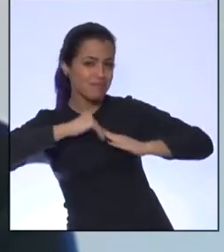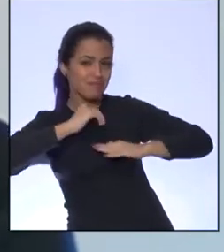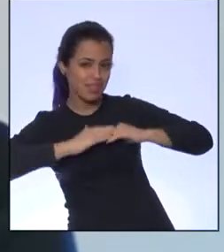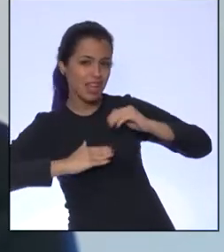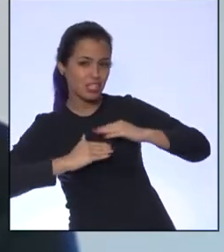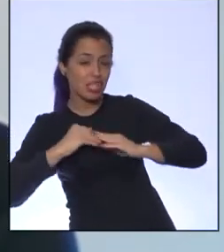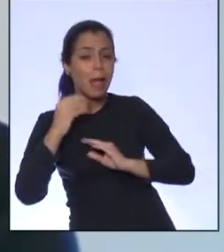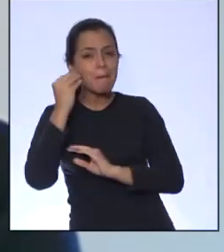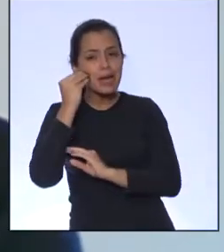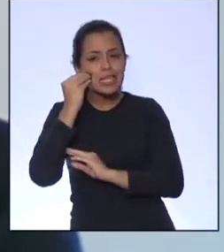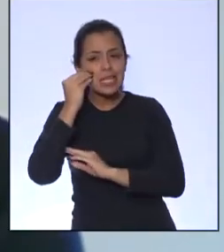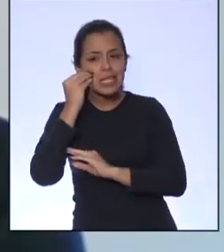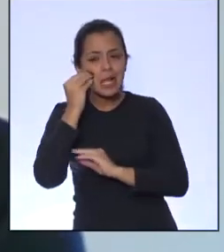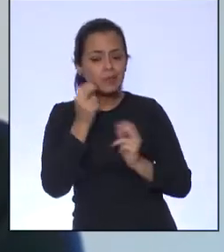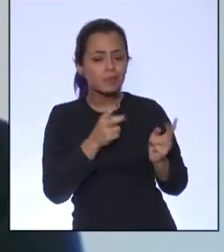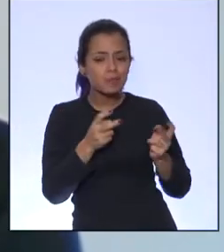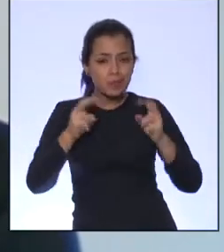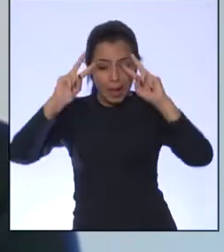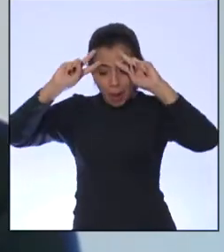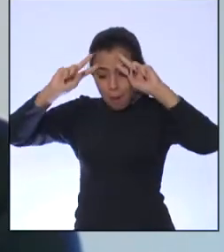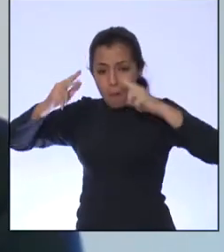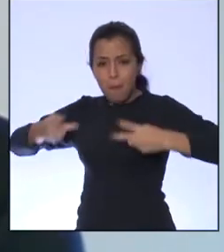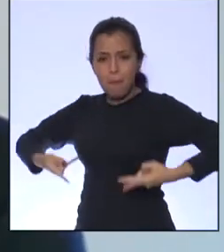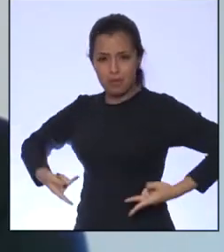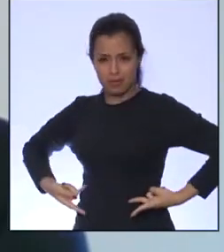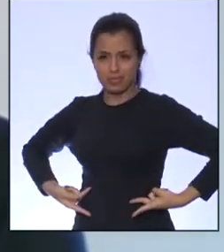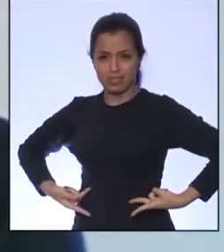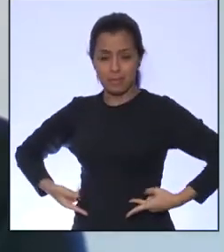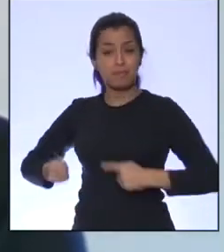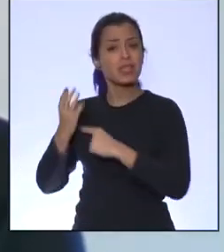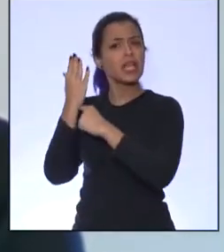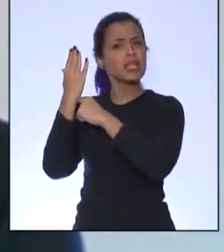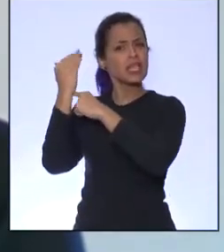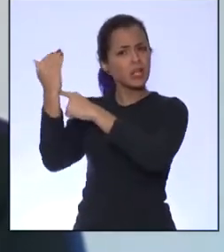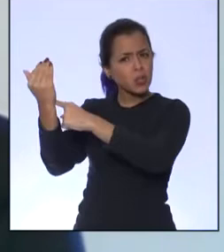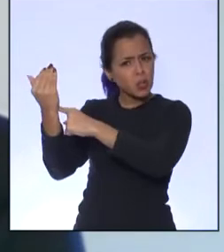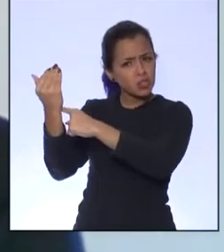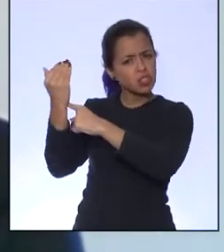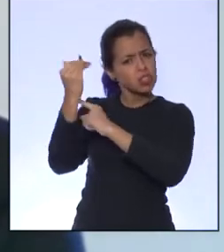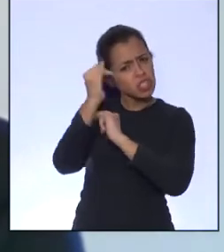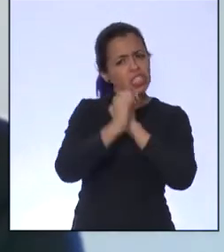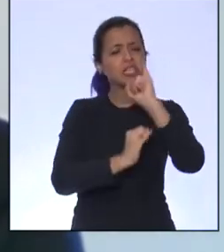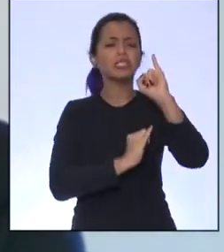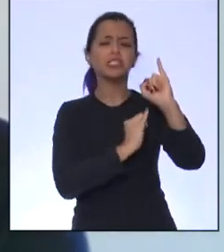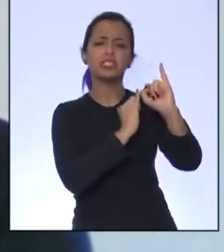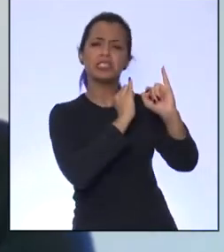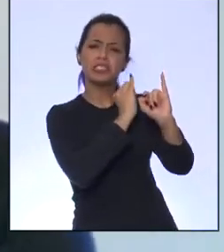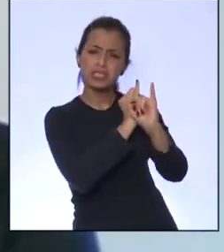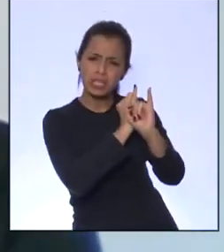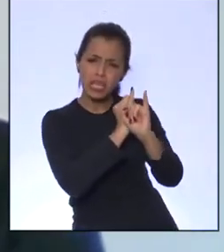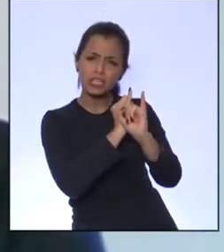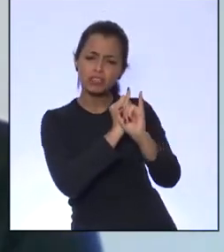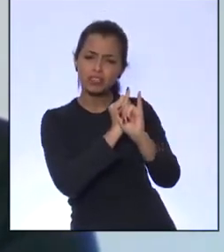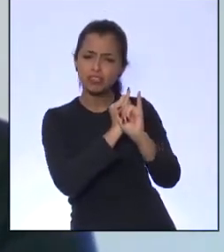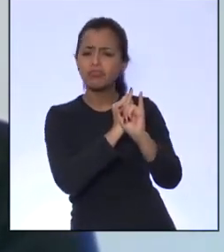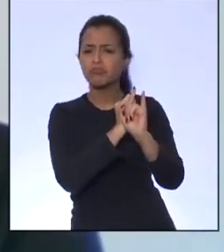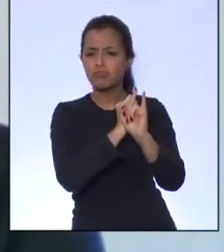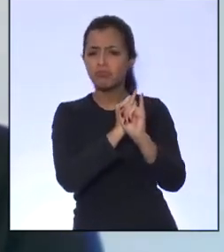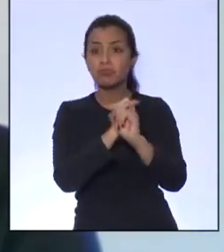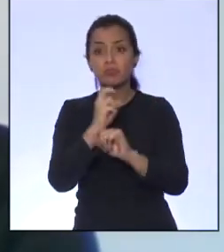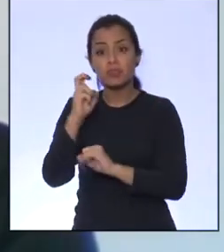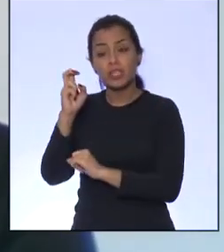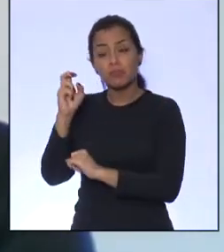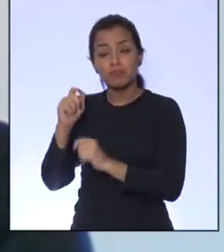qualidades humanas. Tecnologia, banda larga, internet,